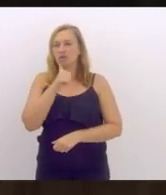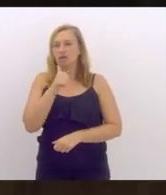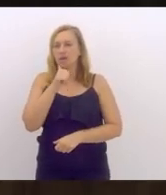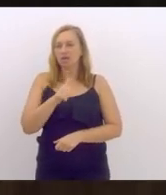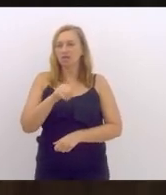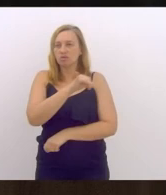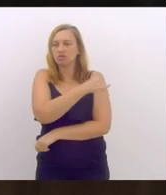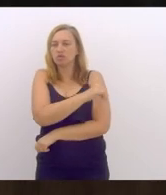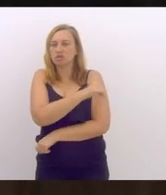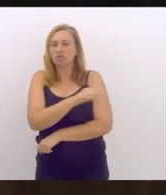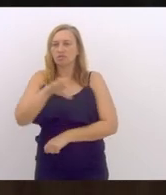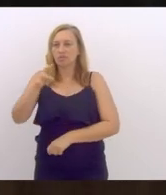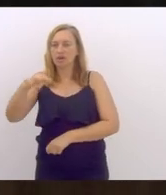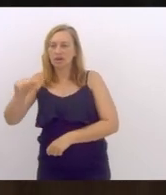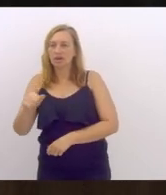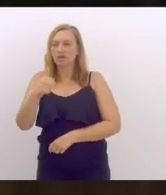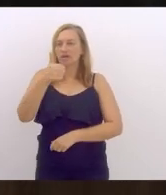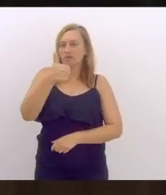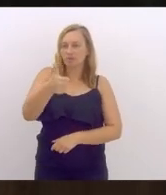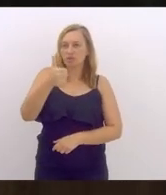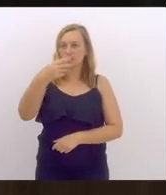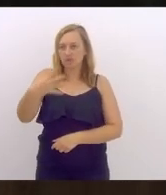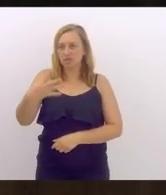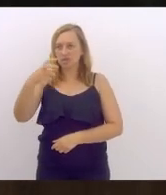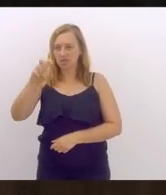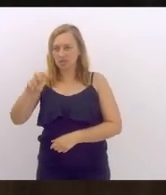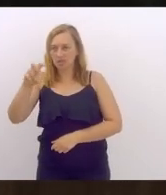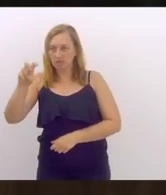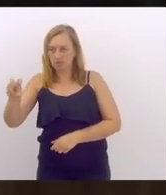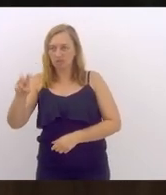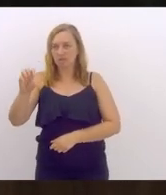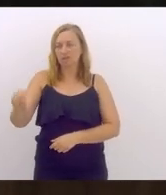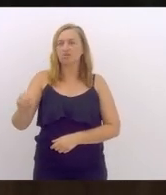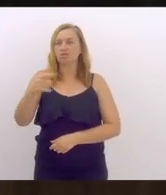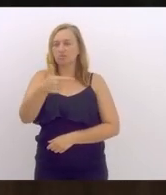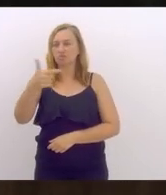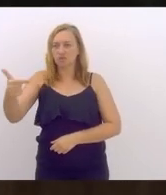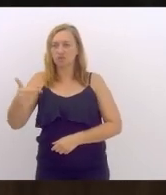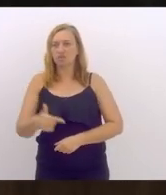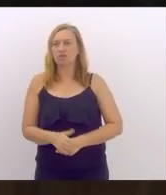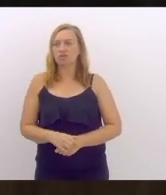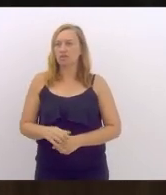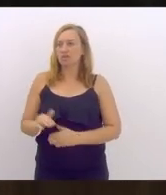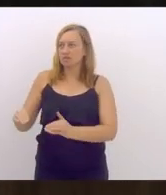é o projeto de resolução 1450 de 2022 se você silêncio